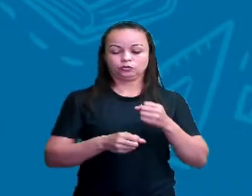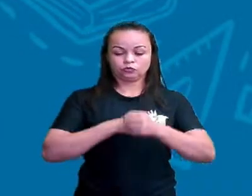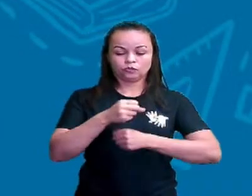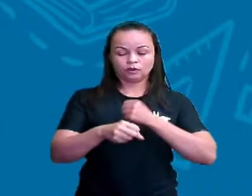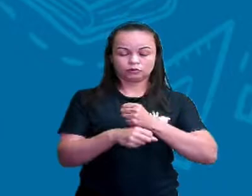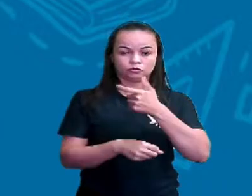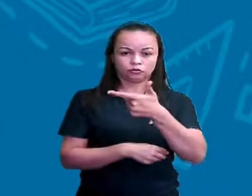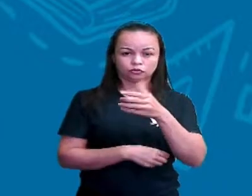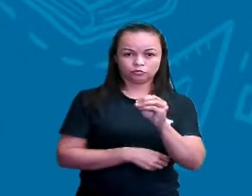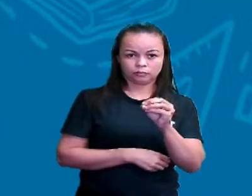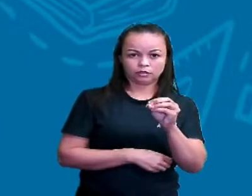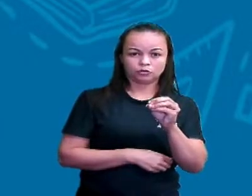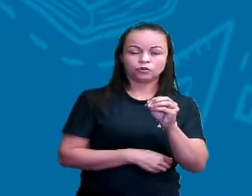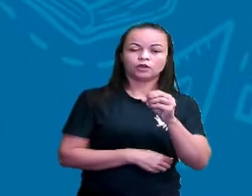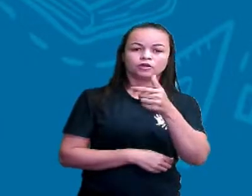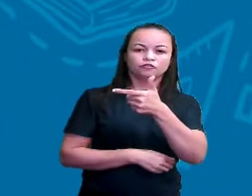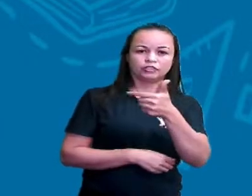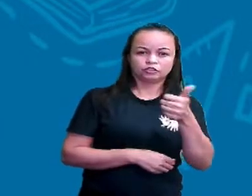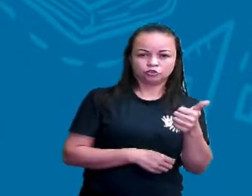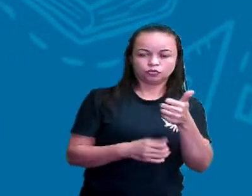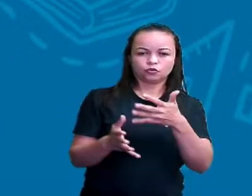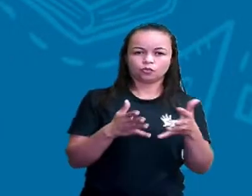2021, a população brasileira chegou a